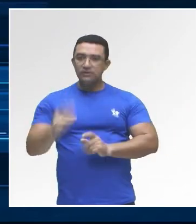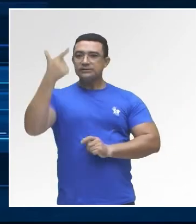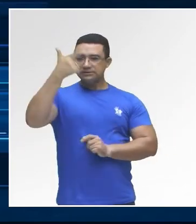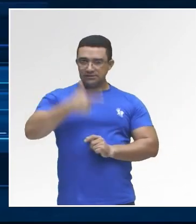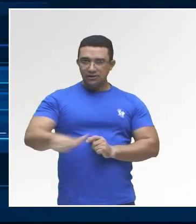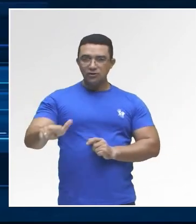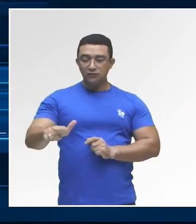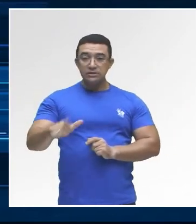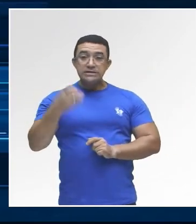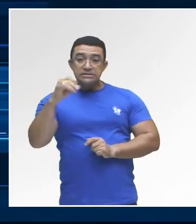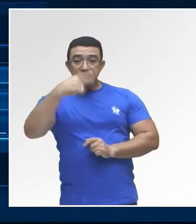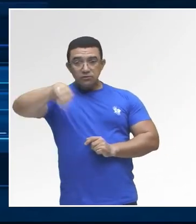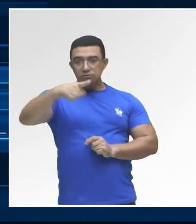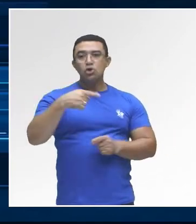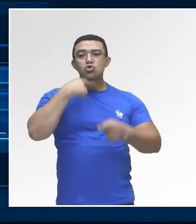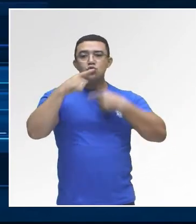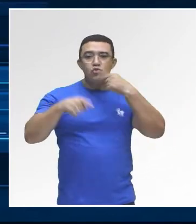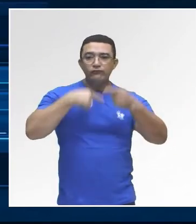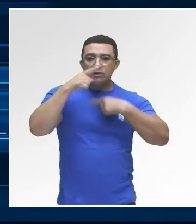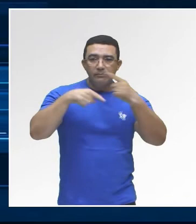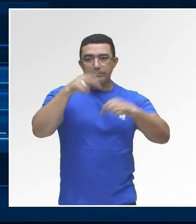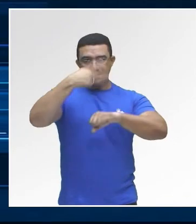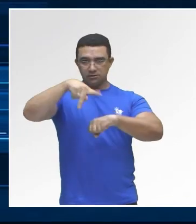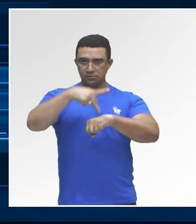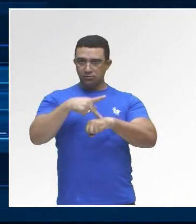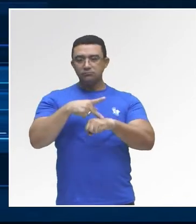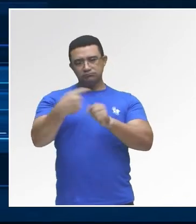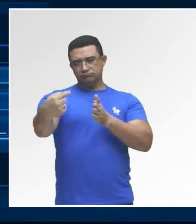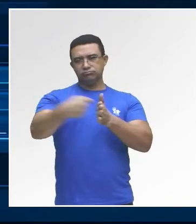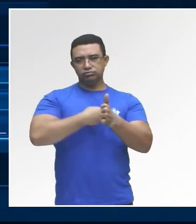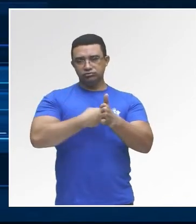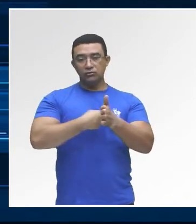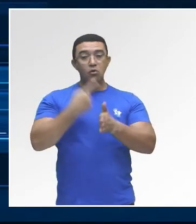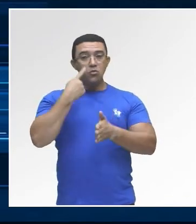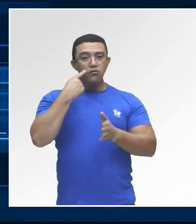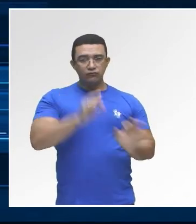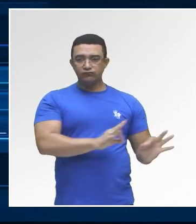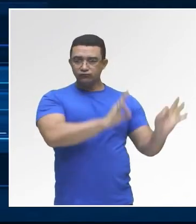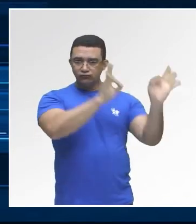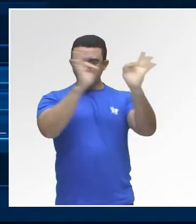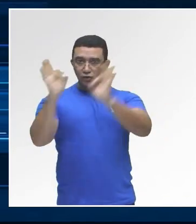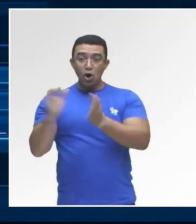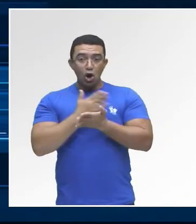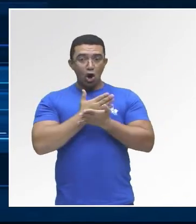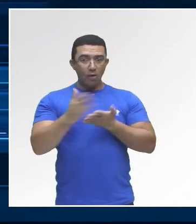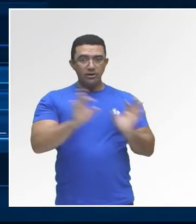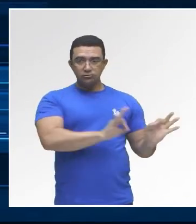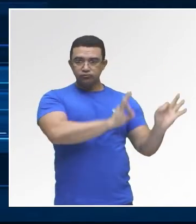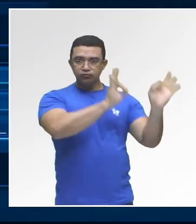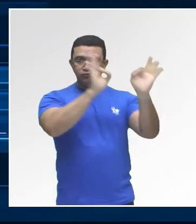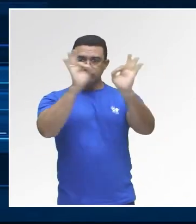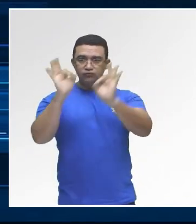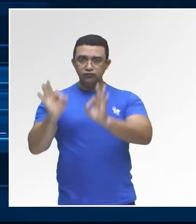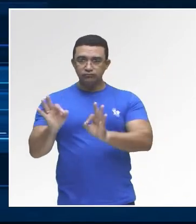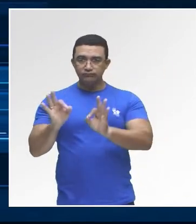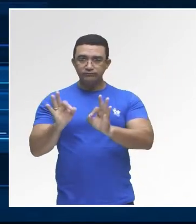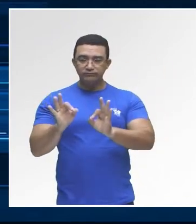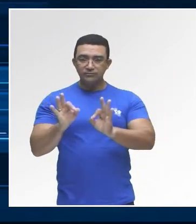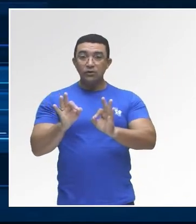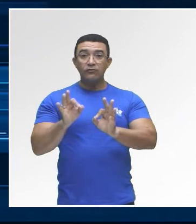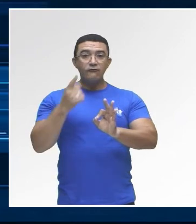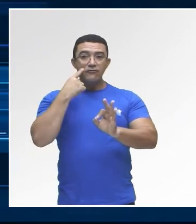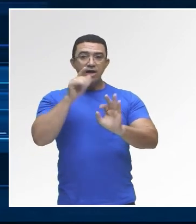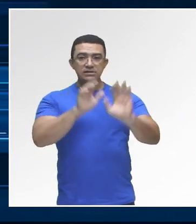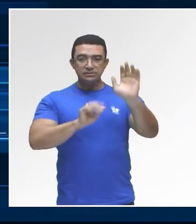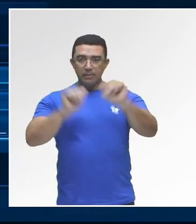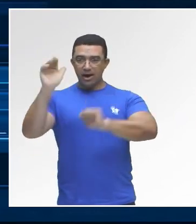tenham dúvida em relação aos países. Vamos rever aí desde o início. Então nós temos a Spain, que é a